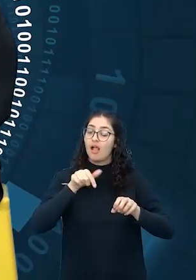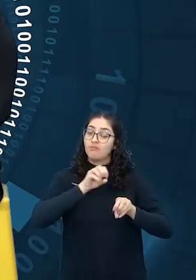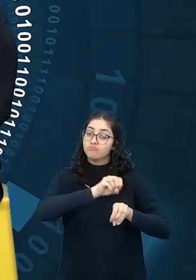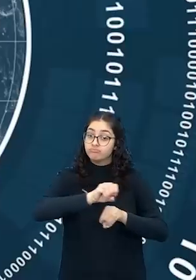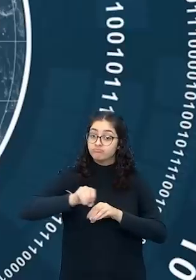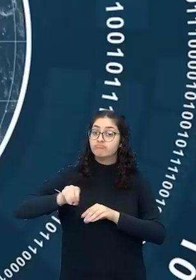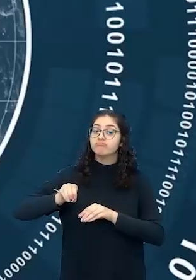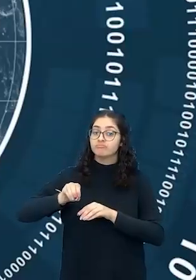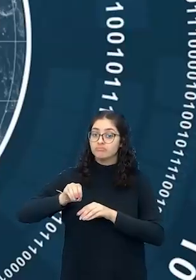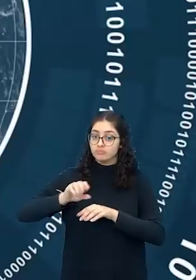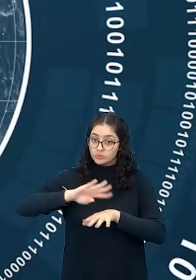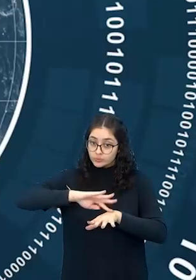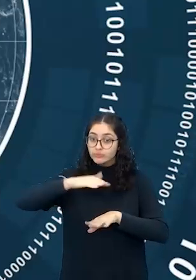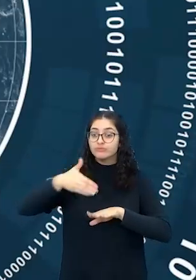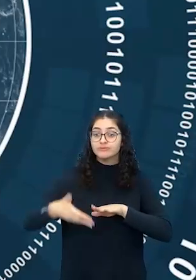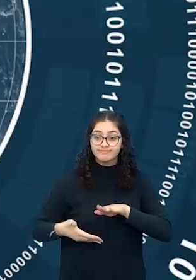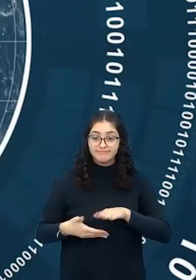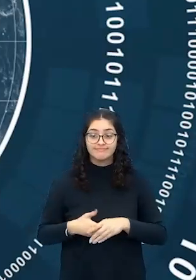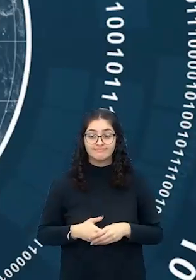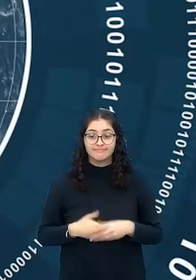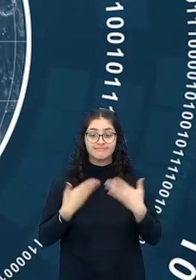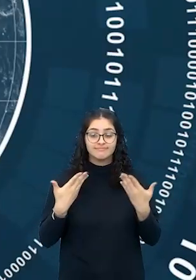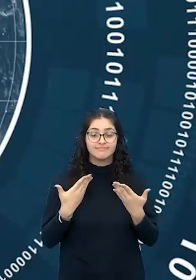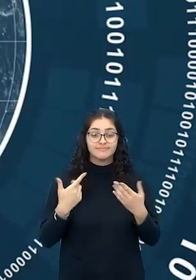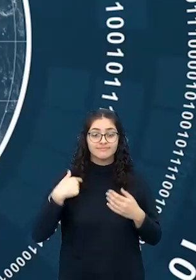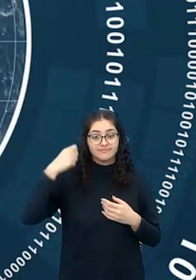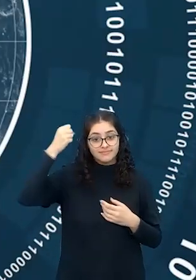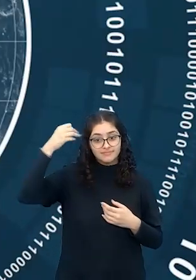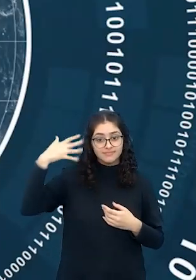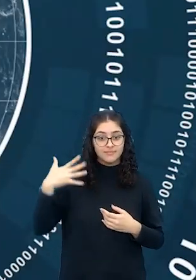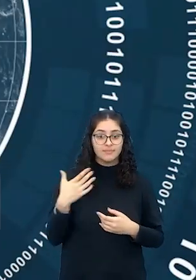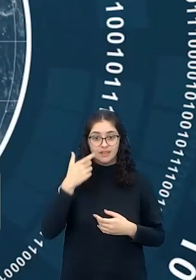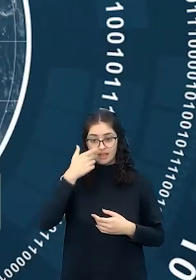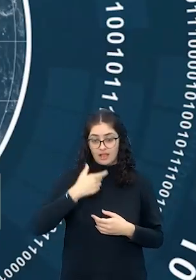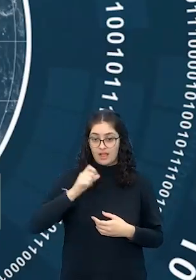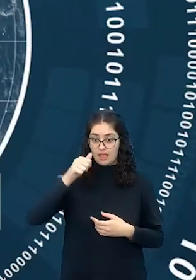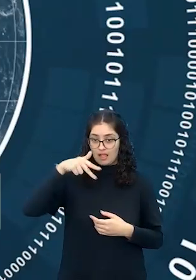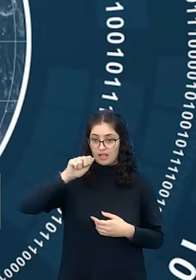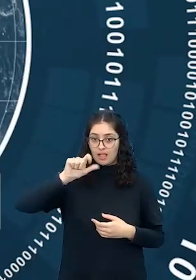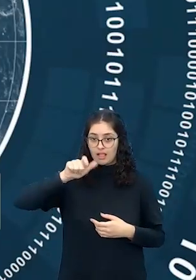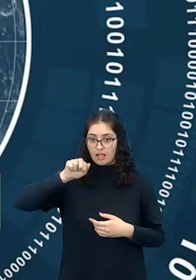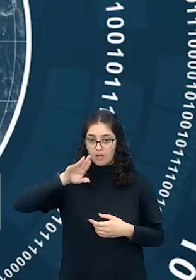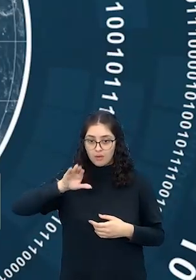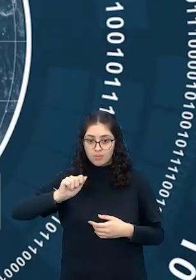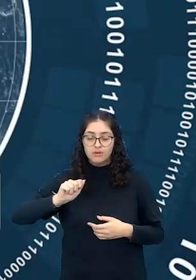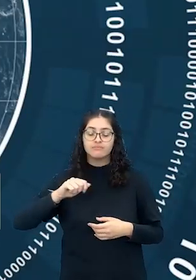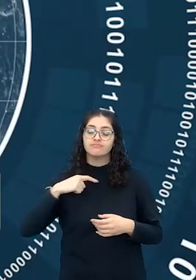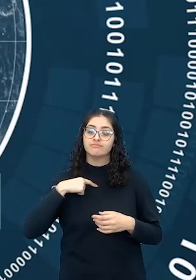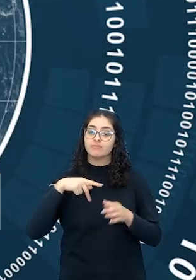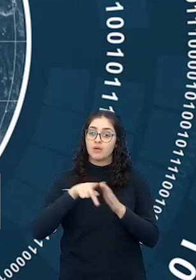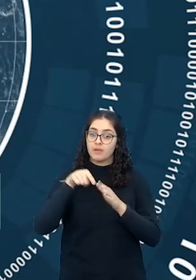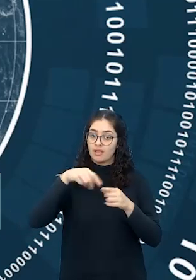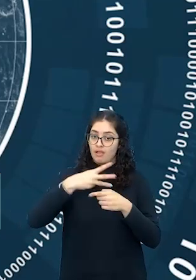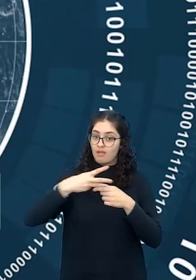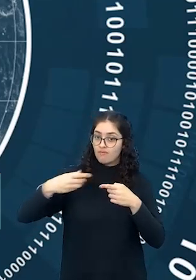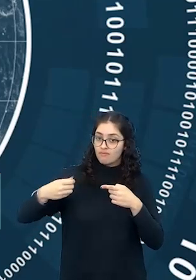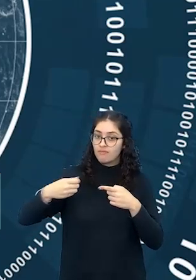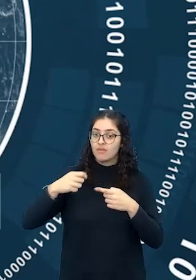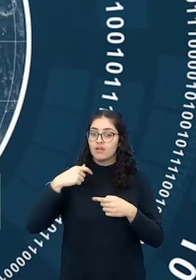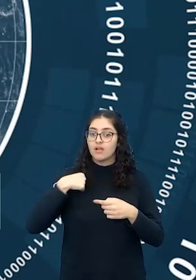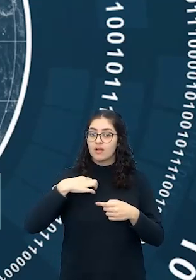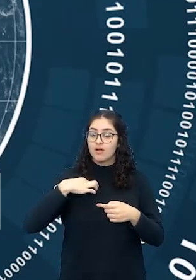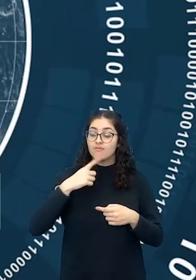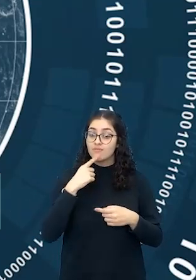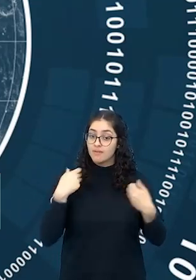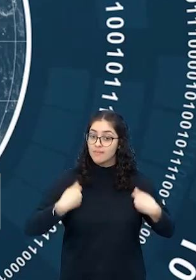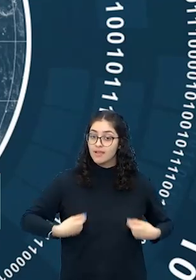né? Contemporânea. Então, quero fazer minha autodescrição. Meu nome é Ana Laura, sou formadora EFAP. Hoje estou utilizando uma blusa vermelha, calça jeans,